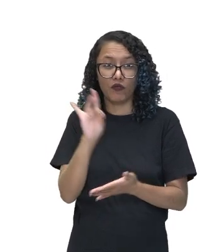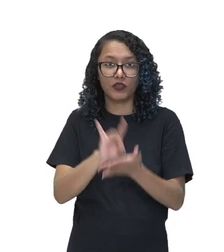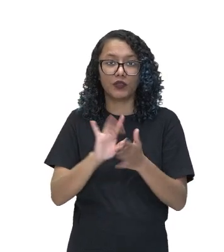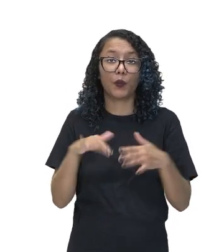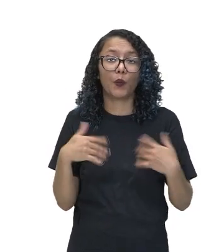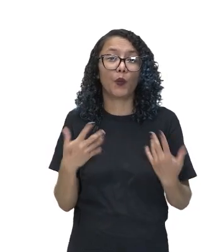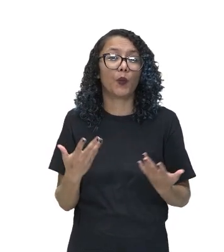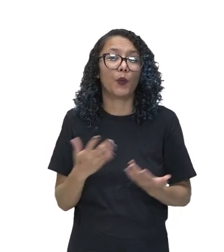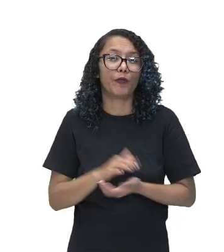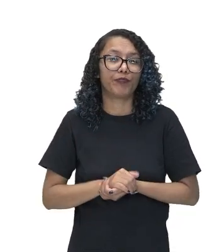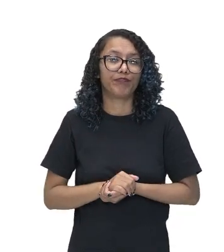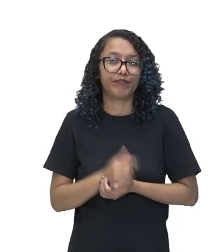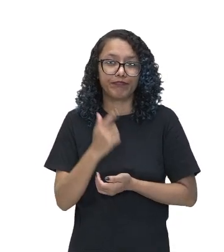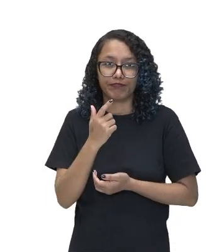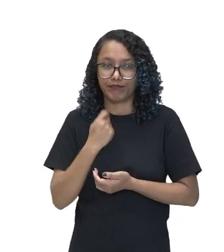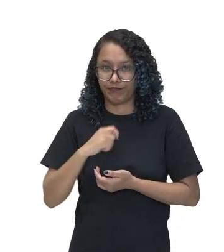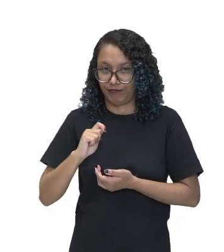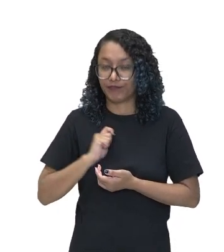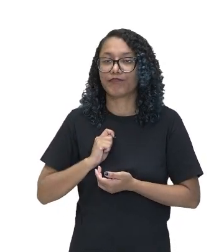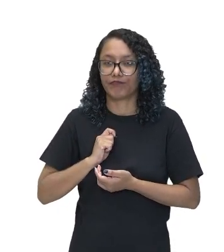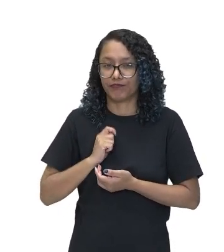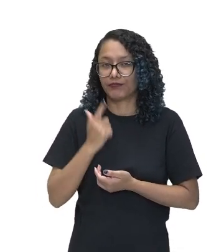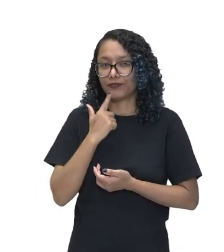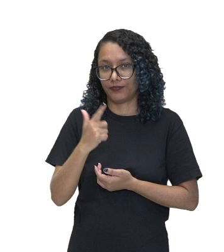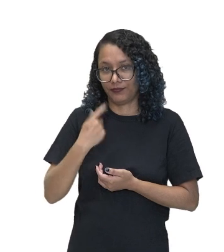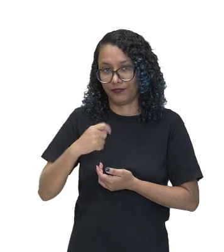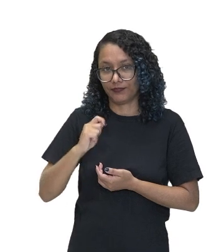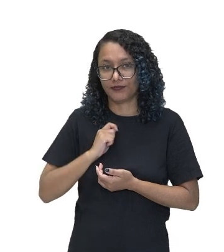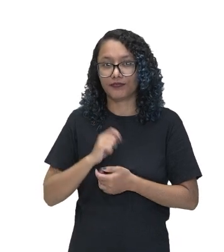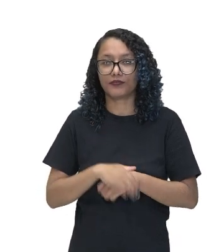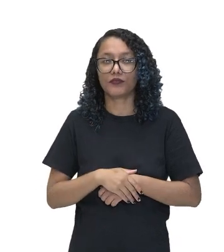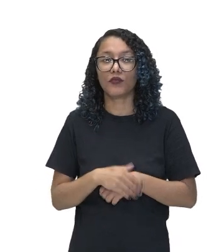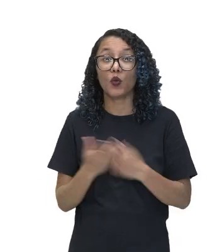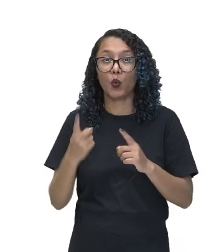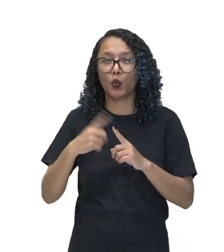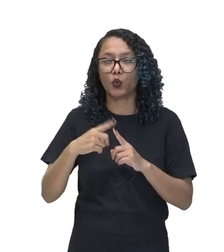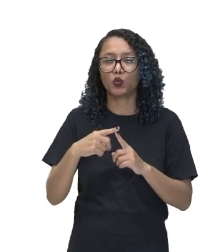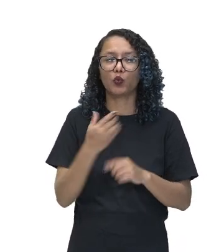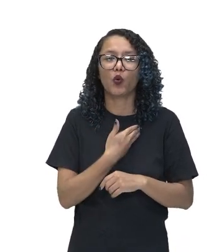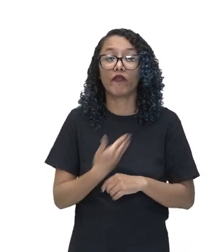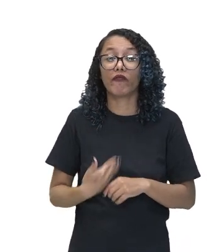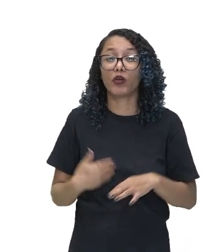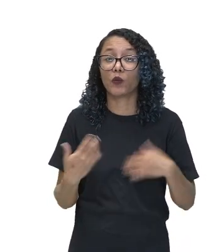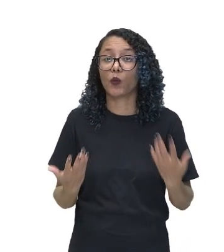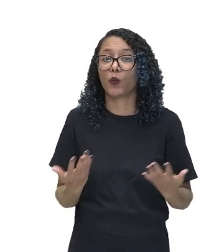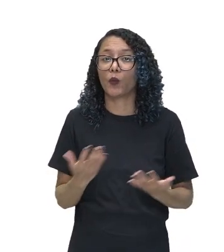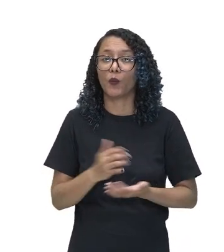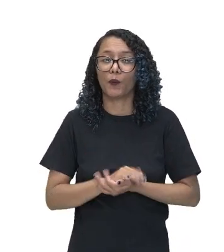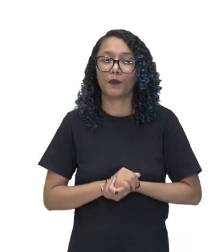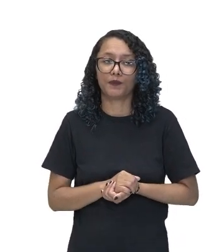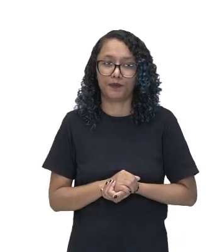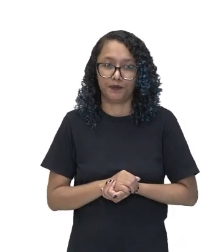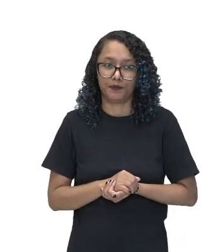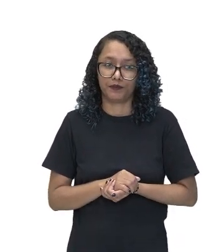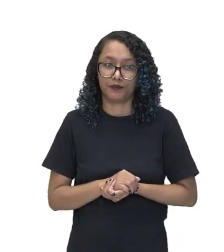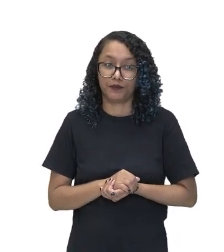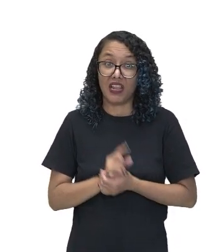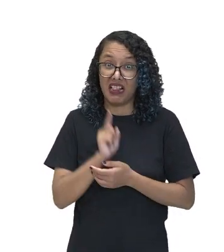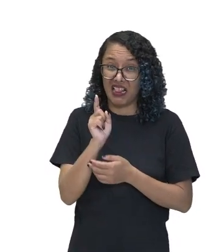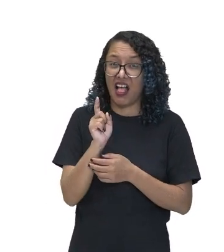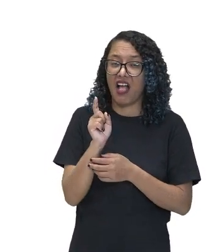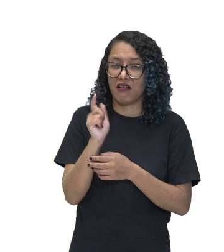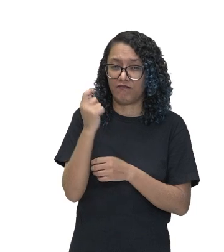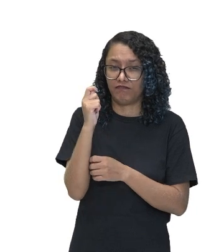desse país é o espanhol. O sistema de governo lá na Argentina